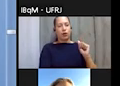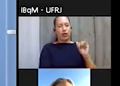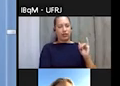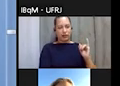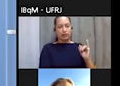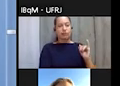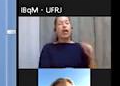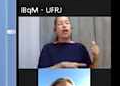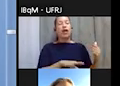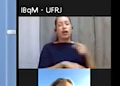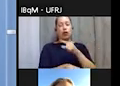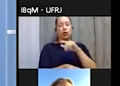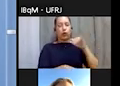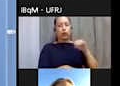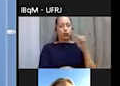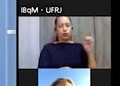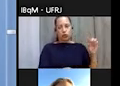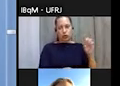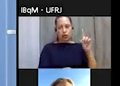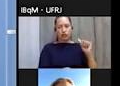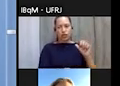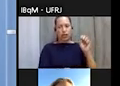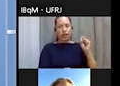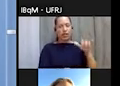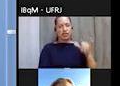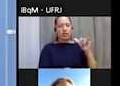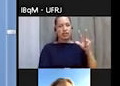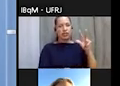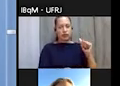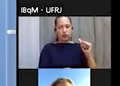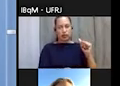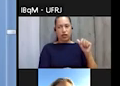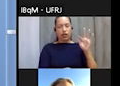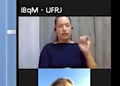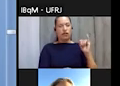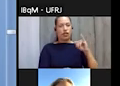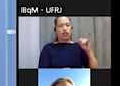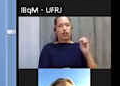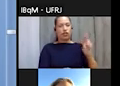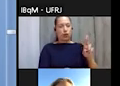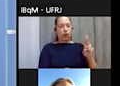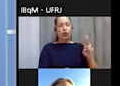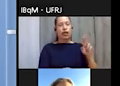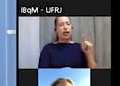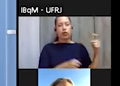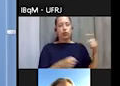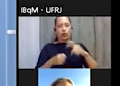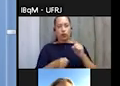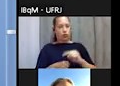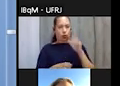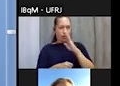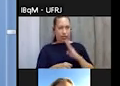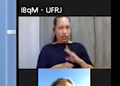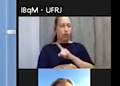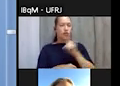estudar em Coimbra, ele não retornou ao Brasil, ele foi mandado para a África, onde ele passou mais de 10 anos